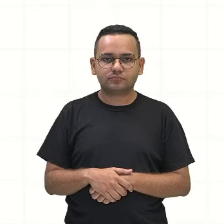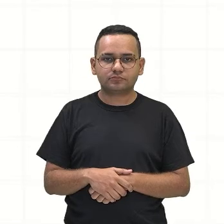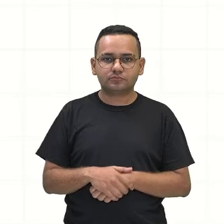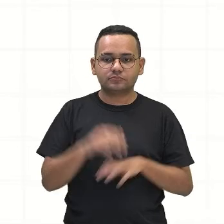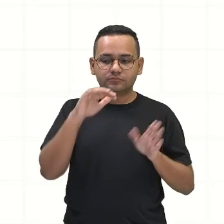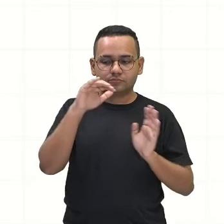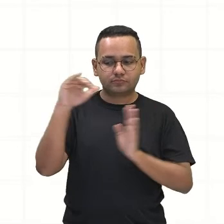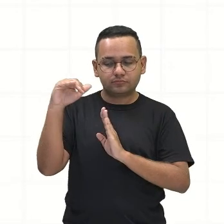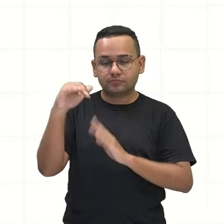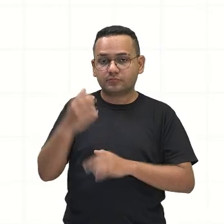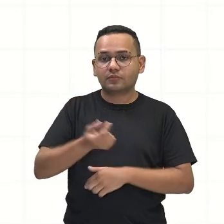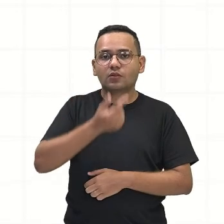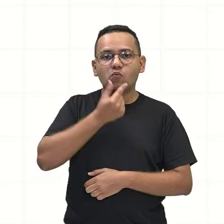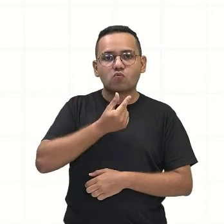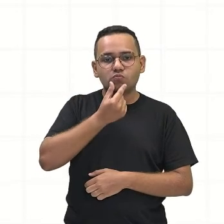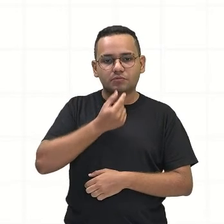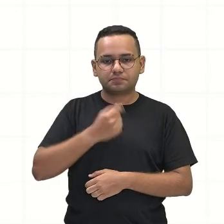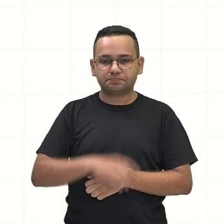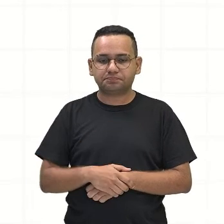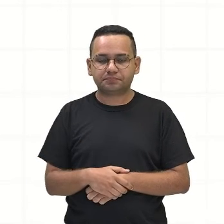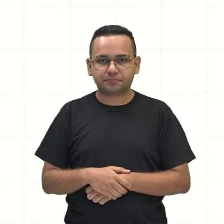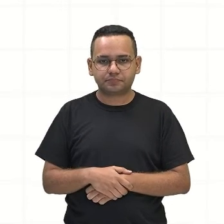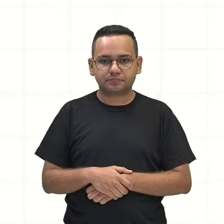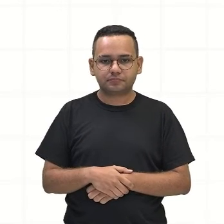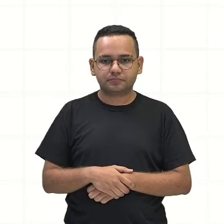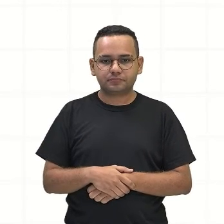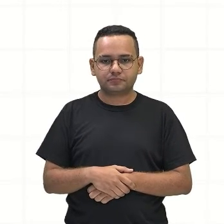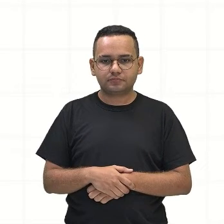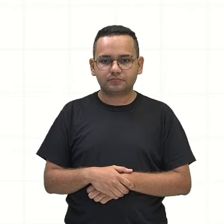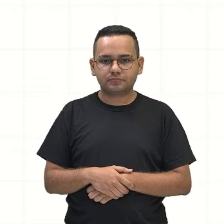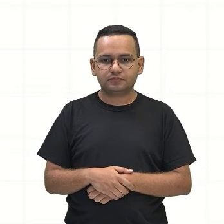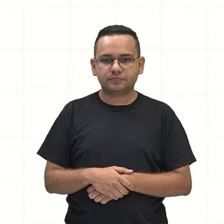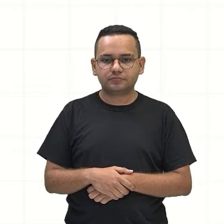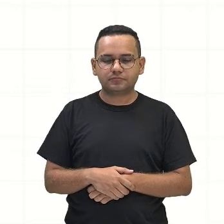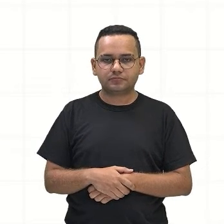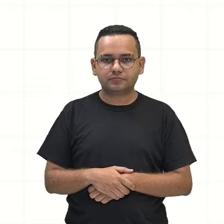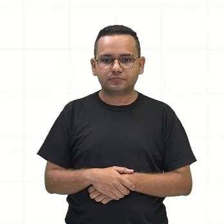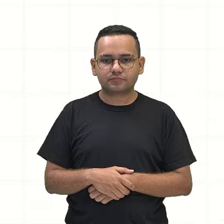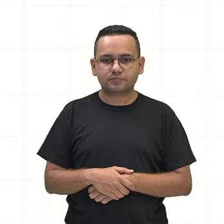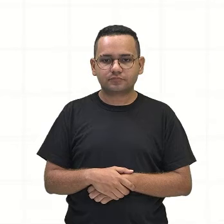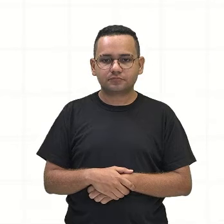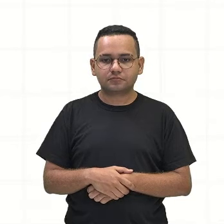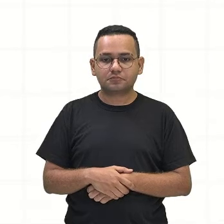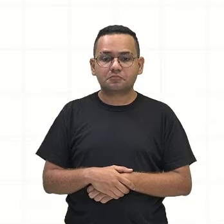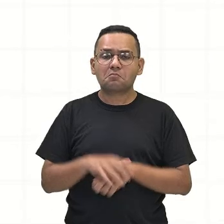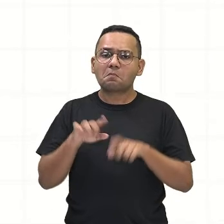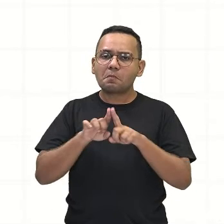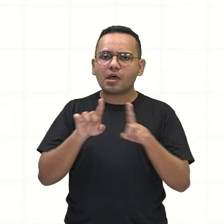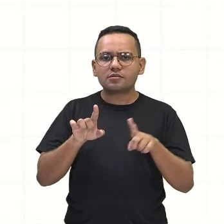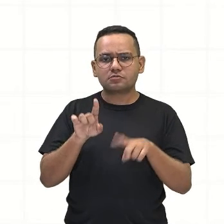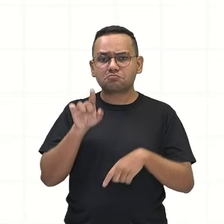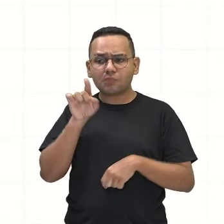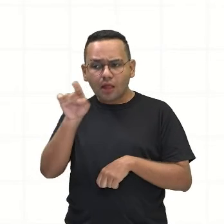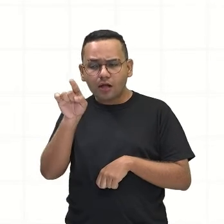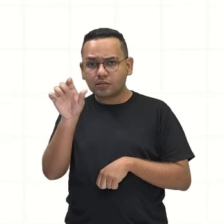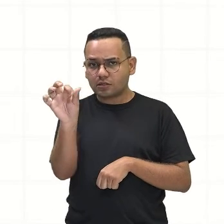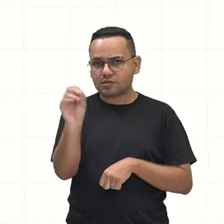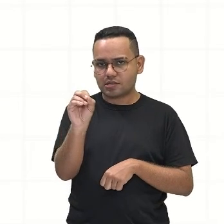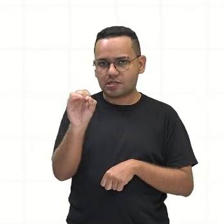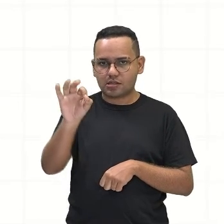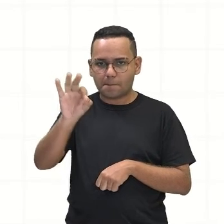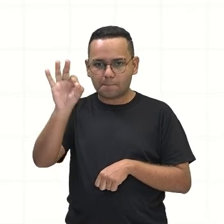com o 10. Sendo que você já tem 2, sendo que um deu 60%, tá? E o